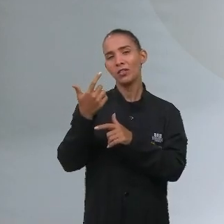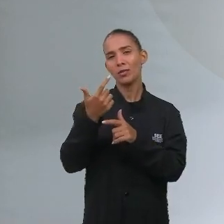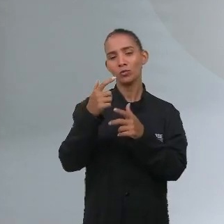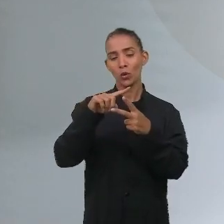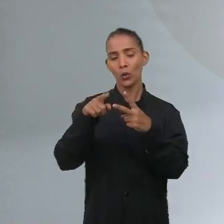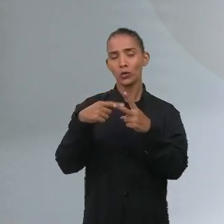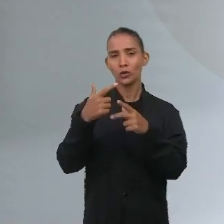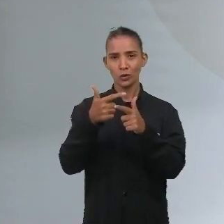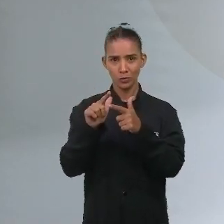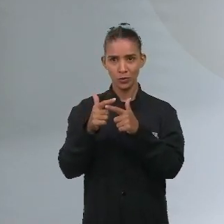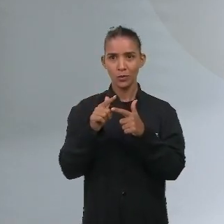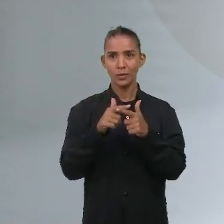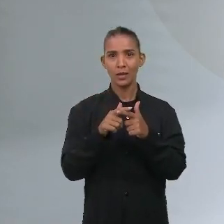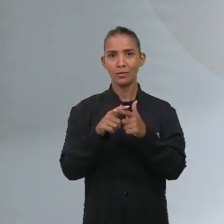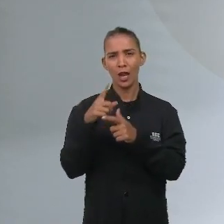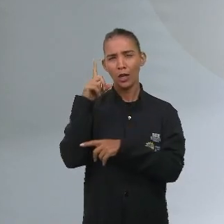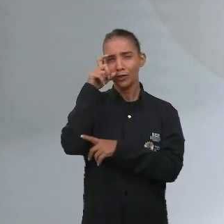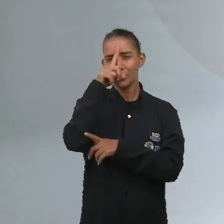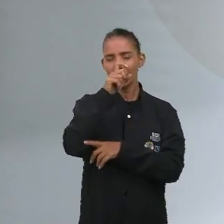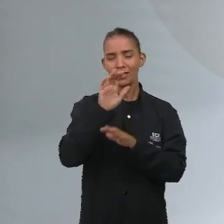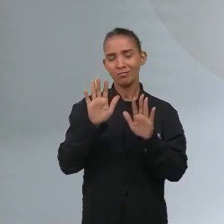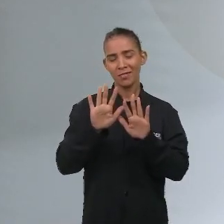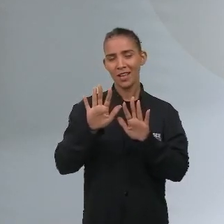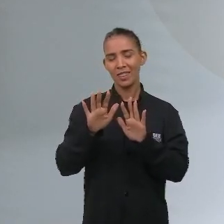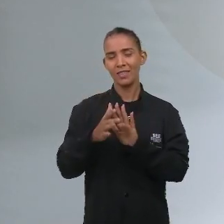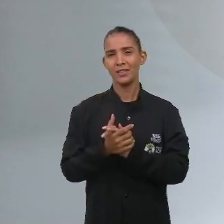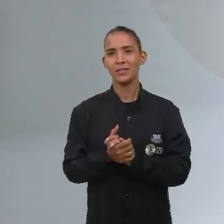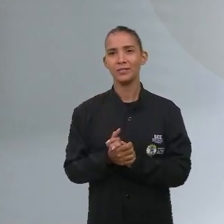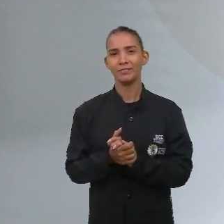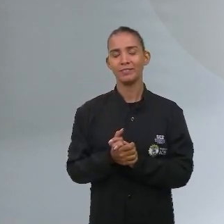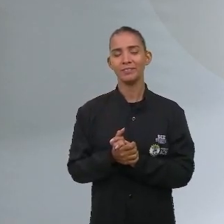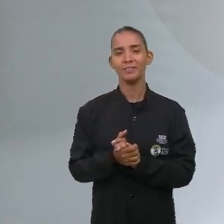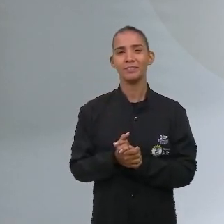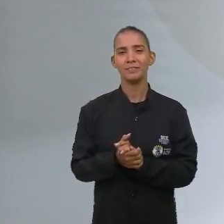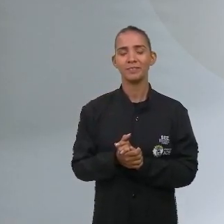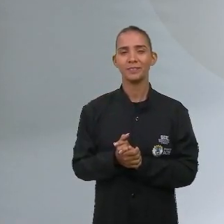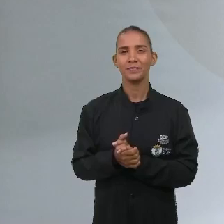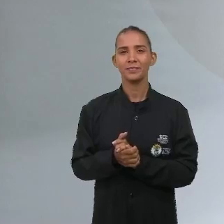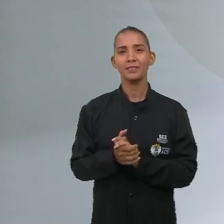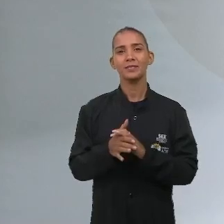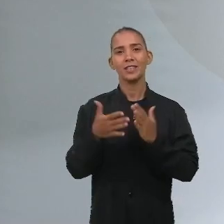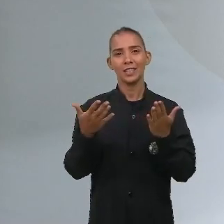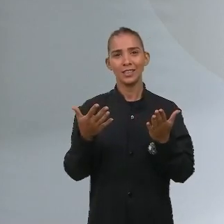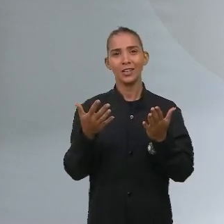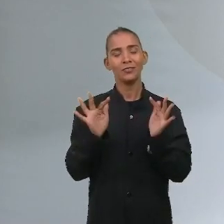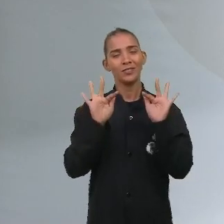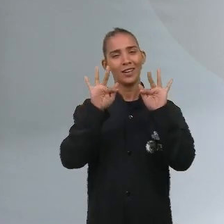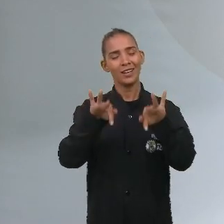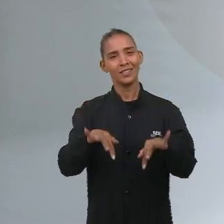outra. Não é tão complicado, né? Pois bem, nós vamos ficar por